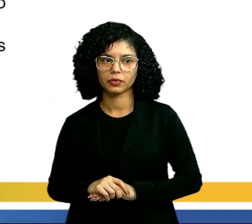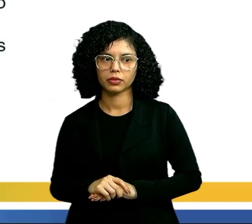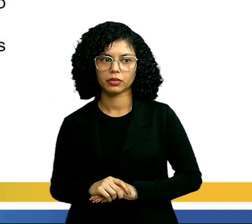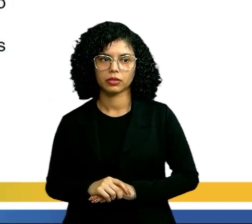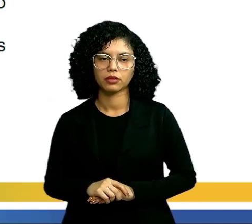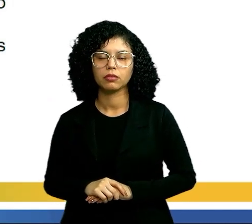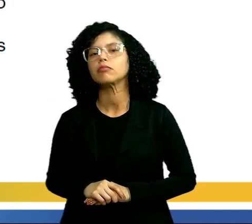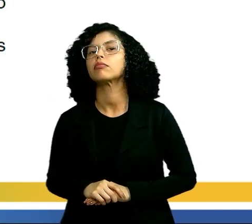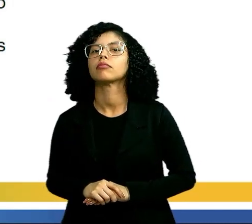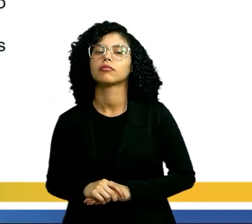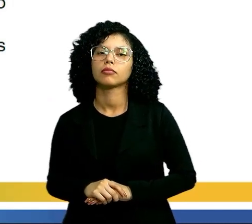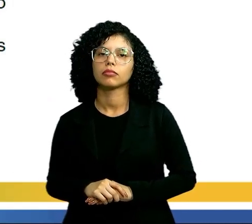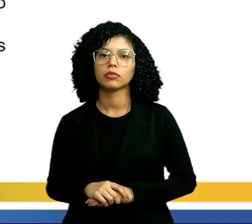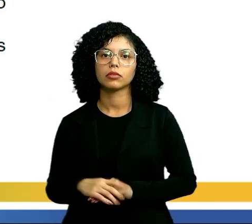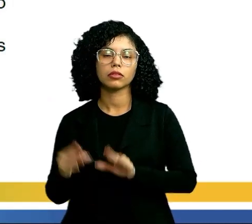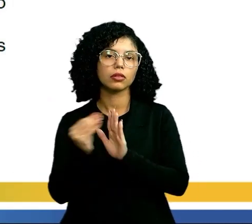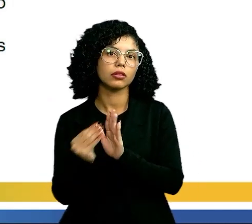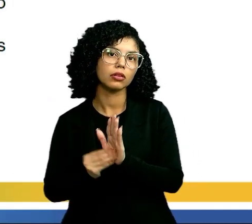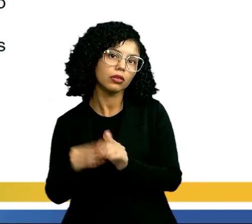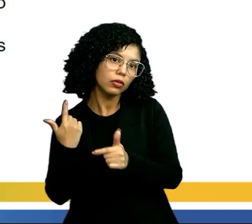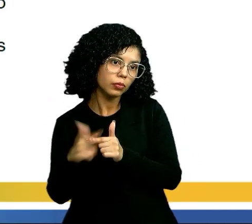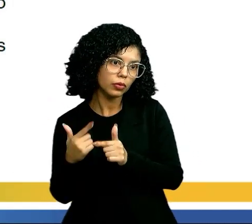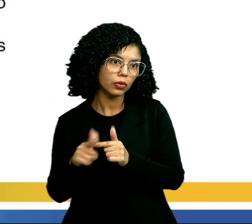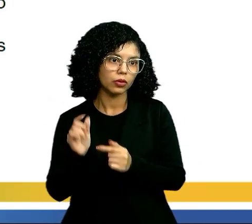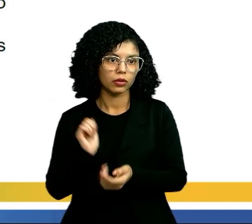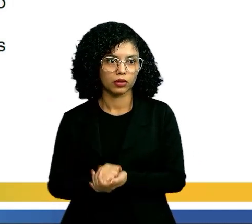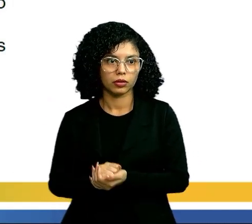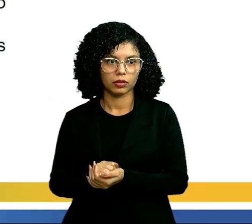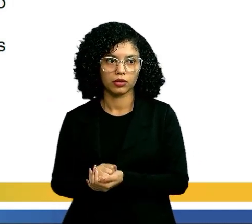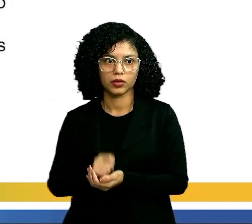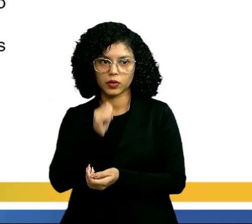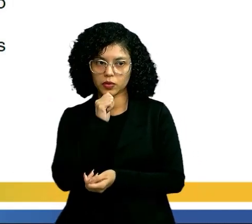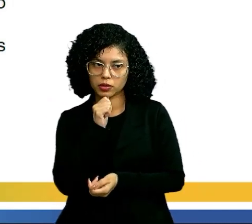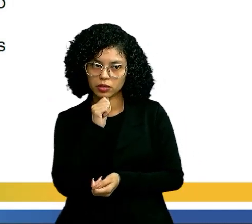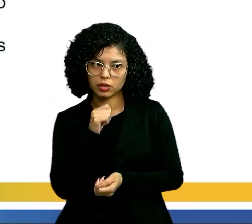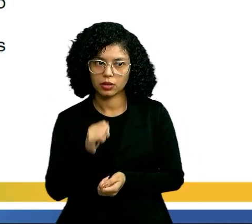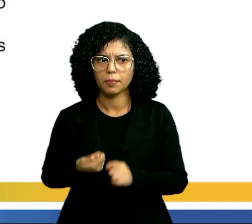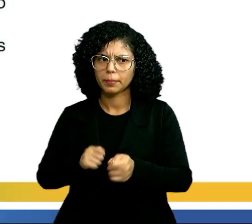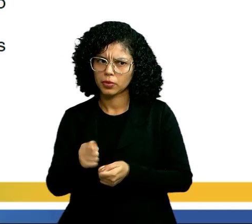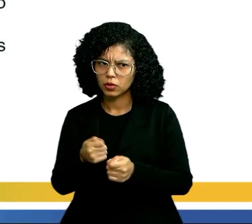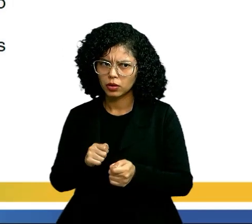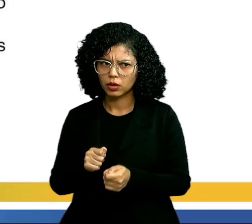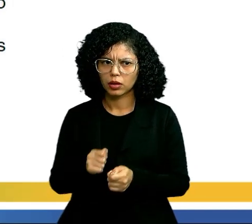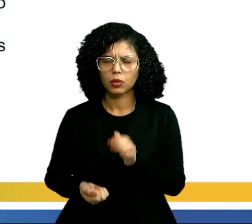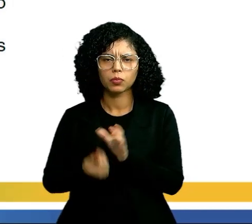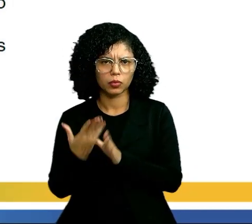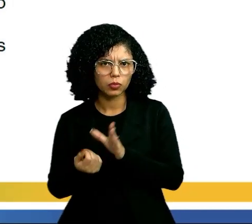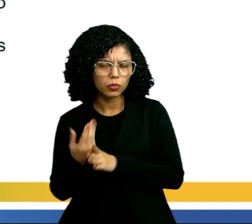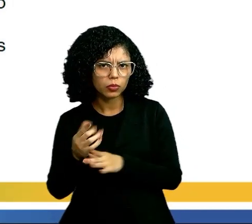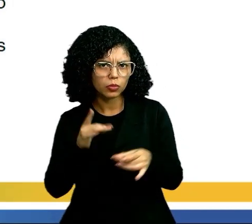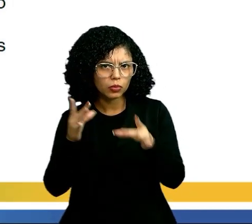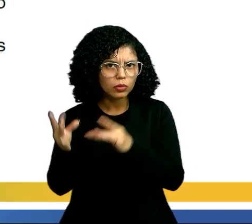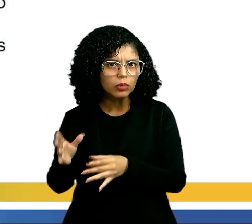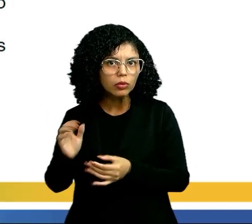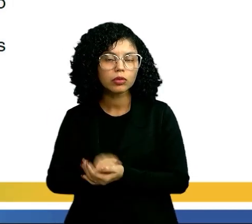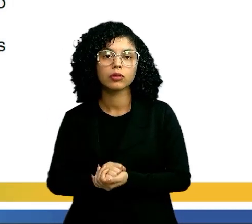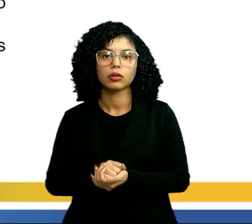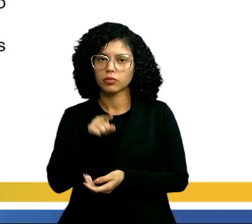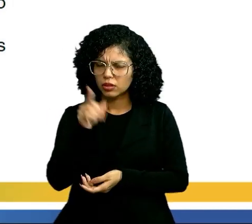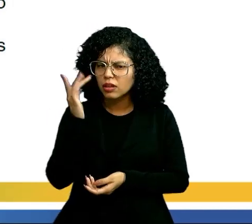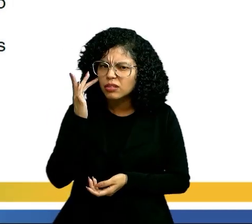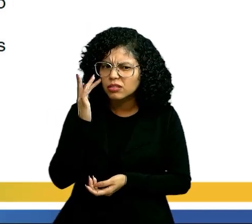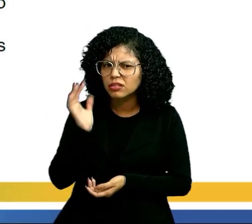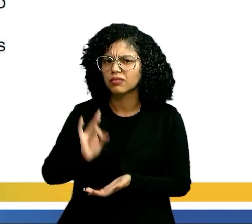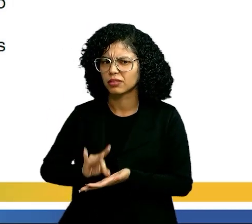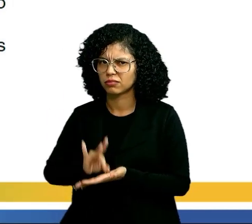Em termos desse fato, os programas de acesso aos serviços públicos de transporte devem controlar a produção e venda de frotas de automóveis. Você acha que